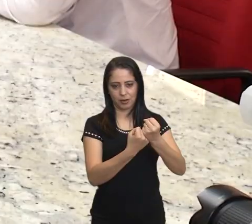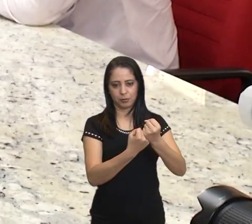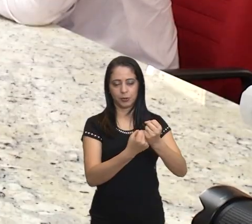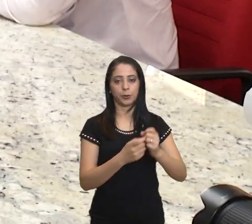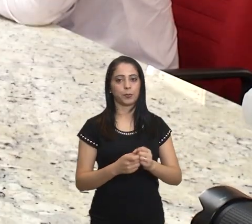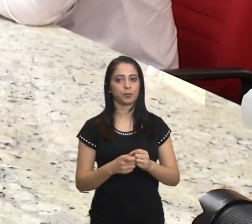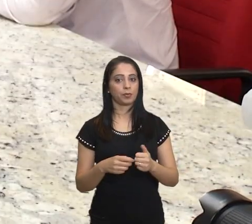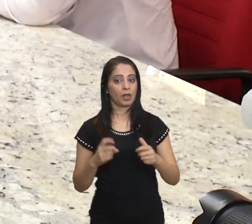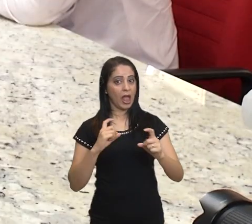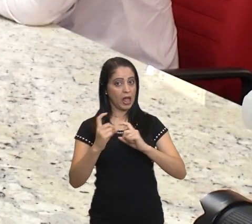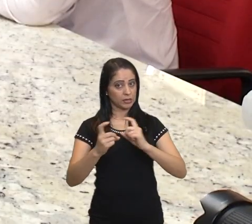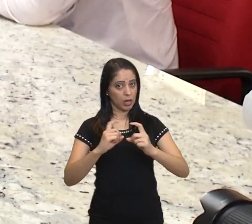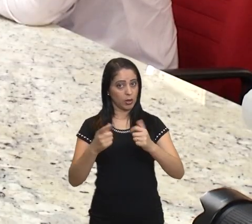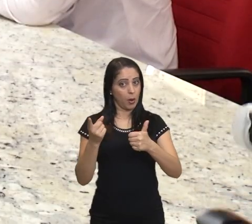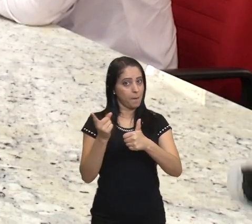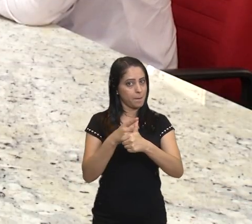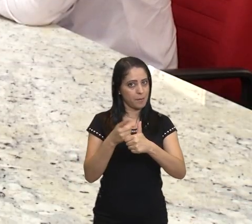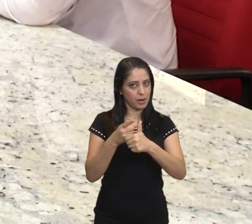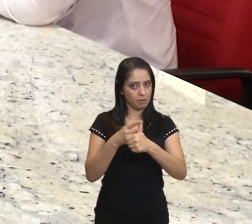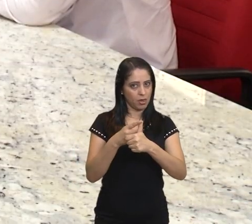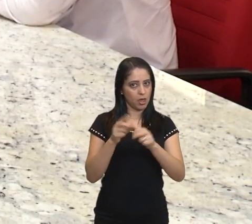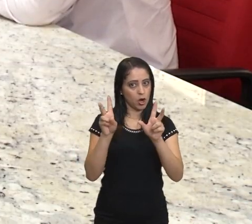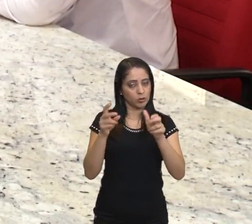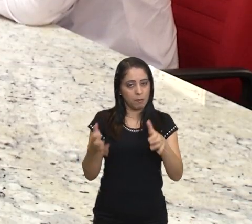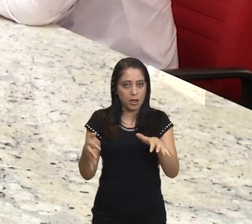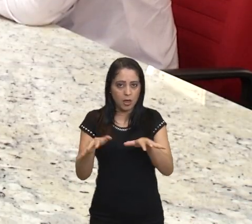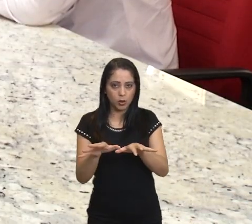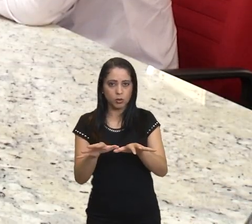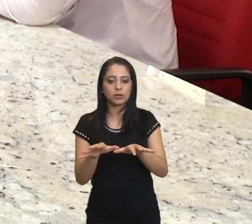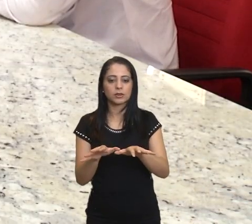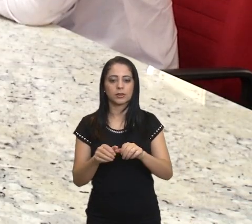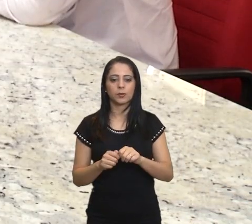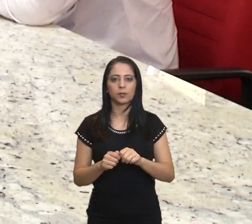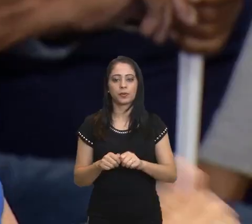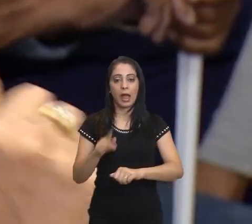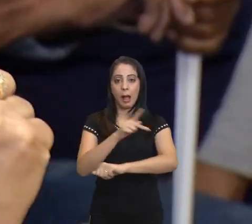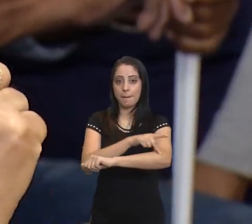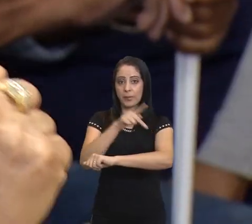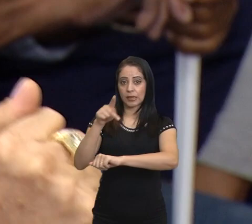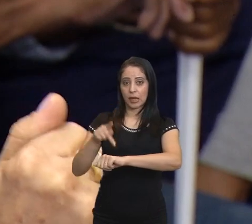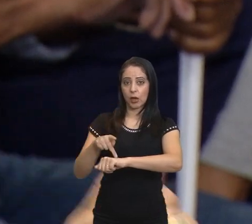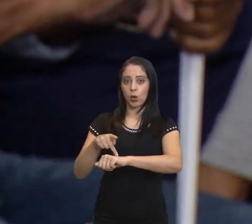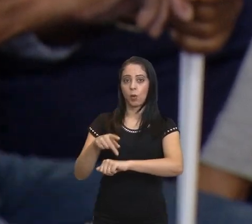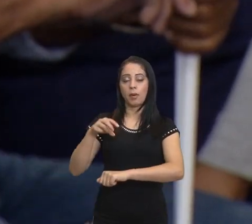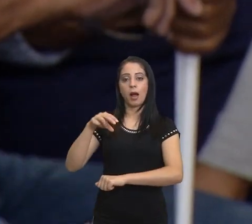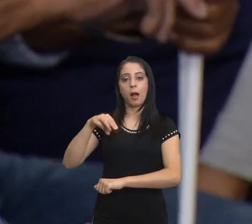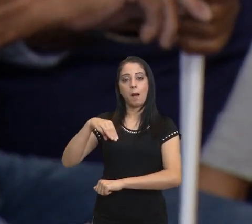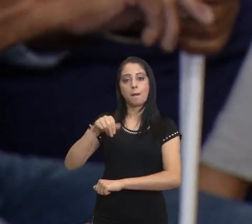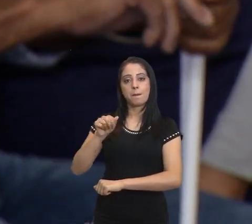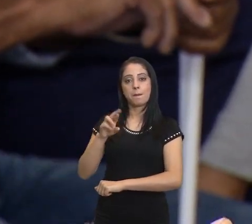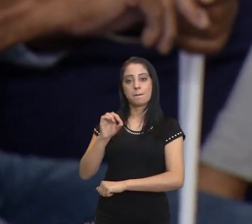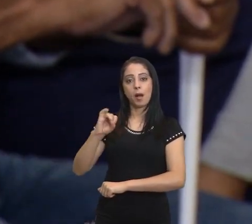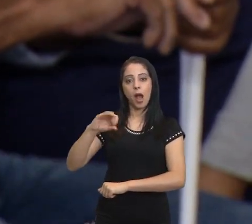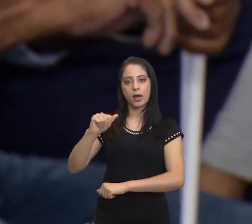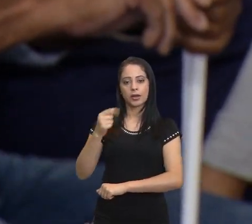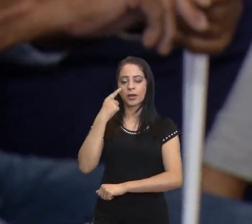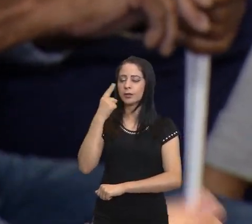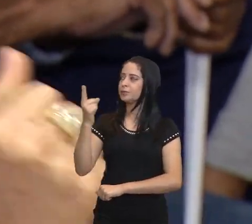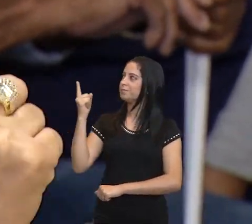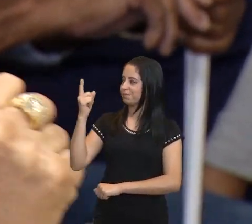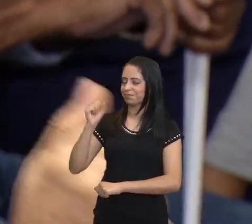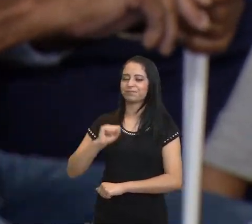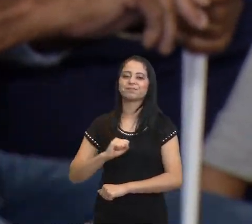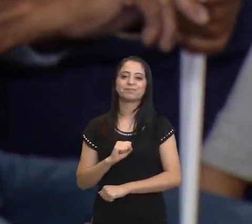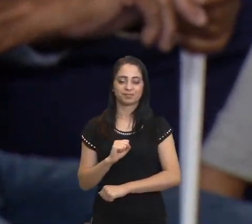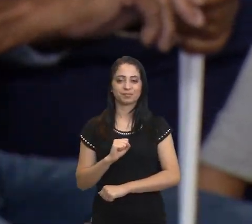realizada pela Frente Parlamentar pela Rede de Inclusão do Deficiente Visual. A pedagoga e psicopedagoga Maria Gorete